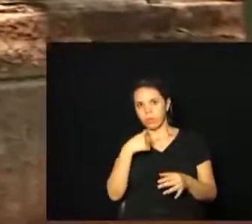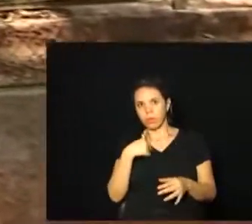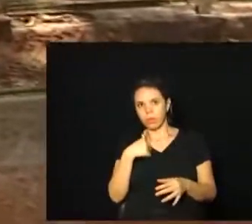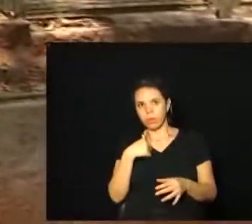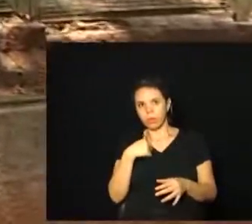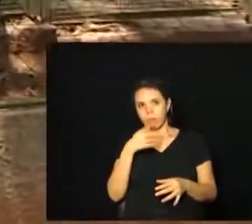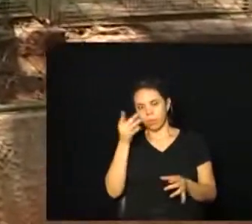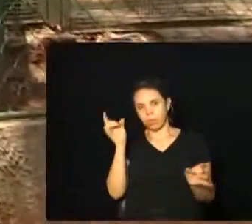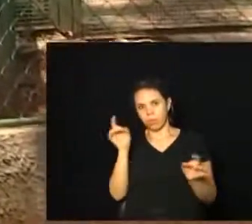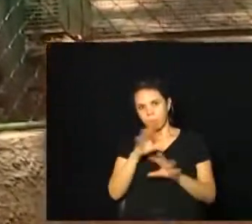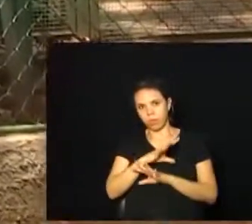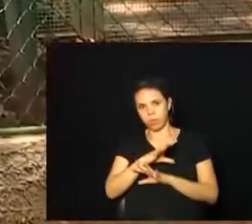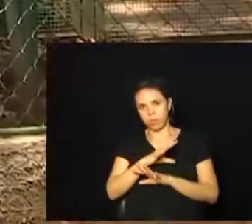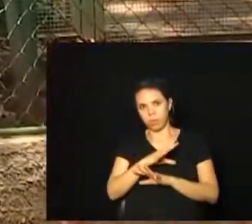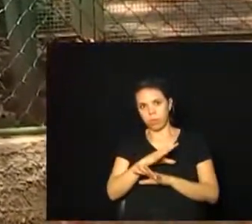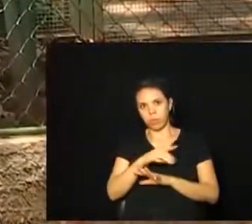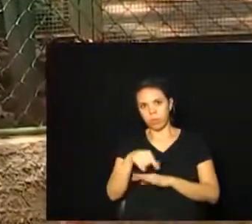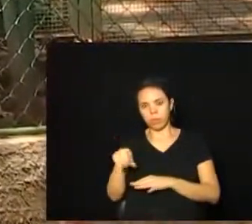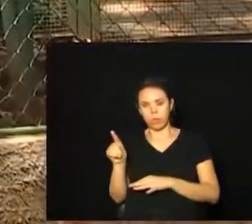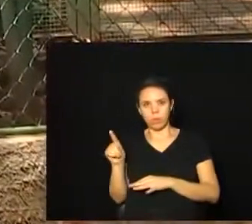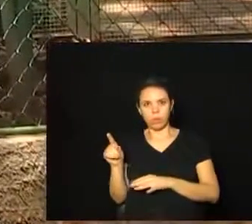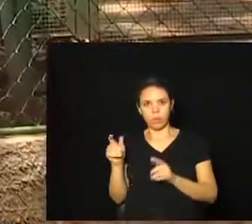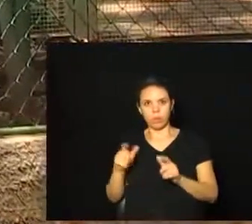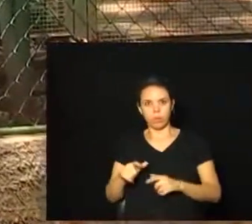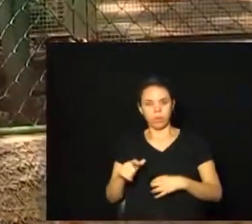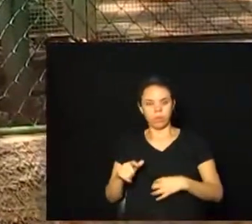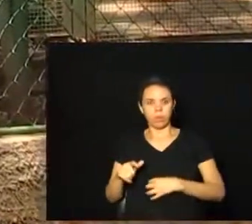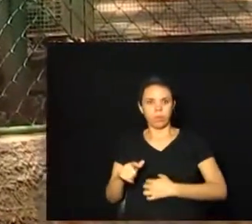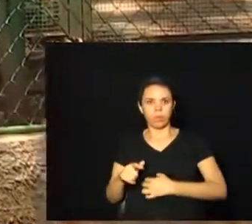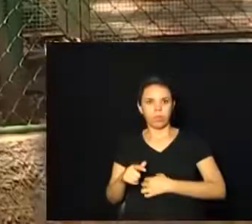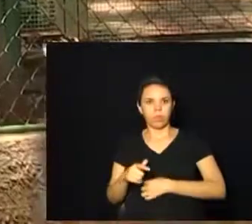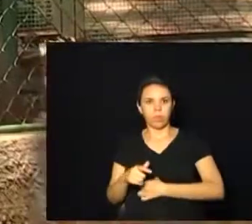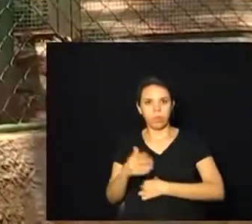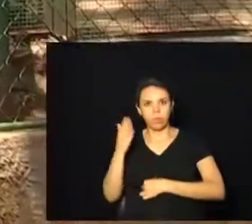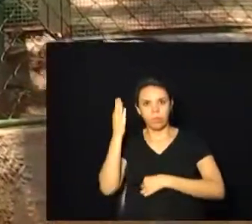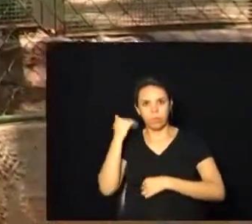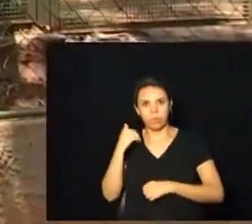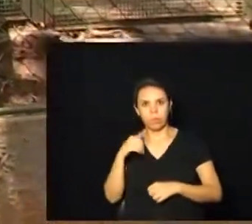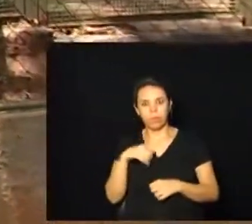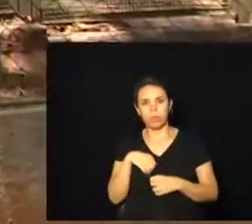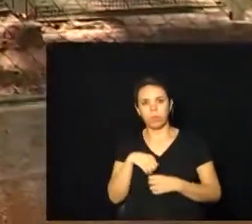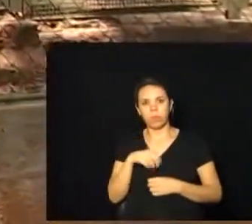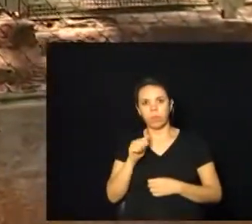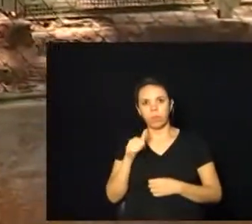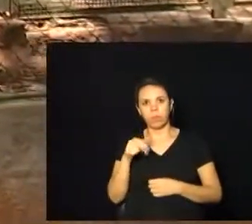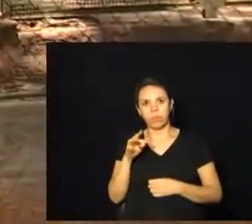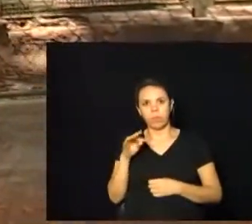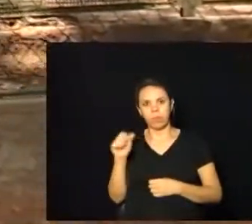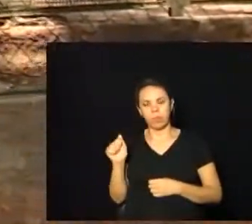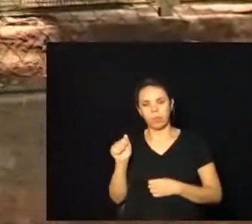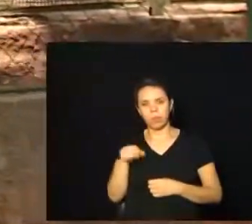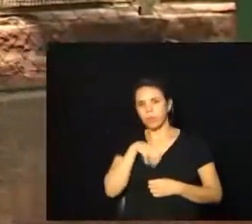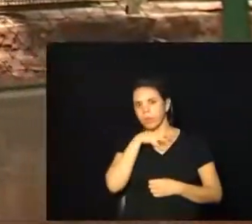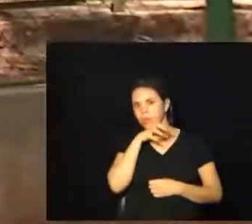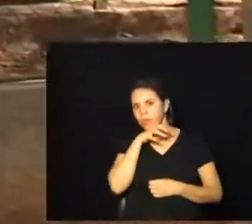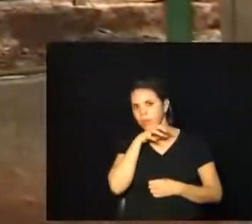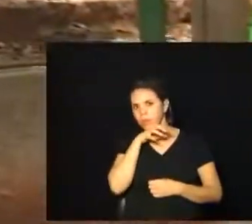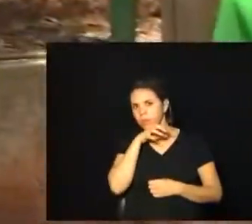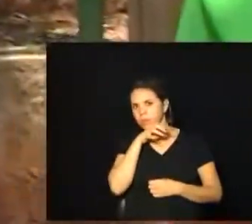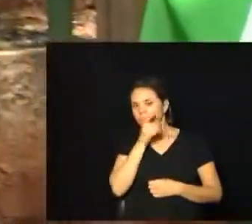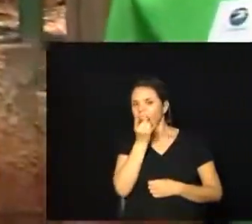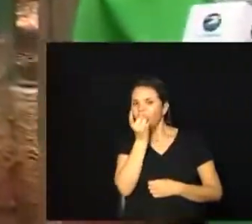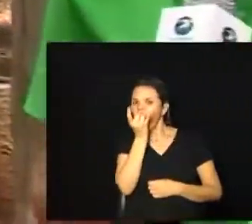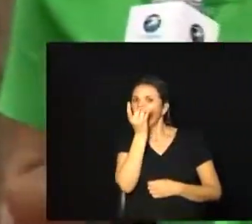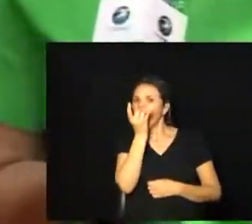vou encerrando esse link, já indo em algum dos recintos por aí, soube que tem uma anta chamada Madalena. Será que é isso mesmo? A anta